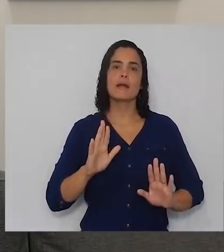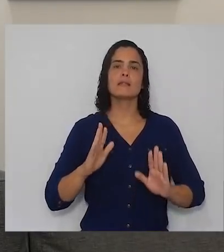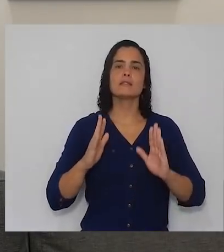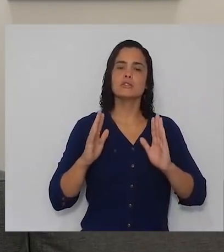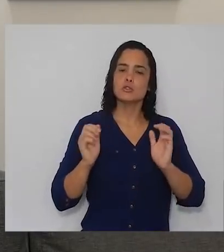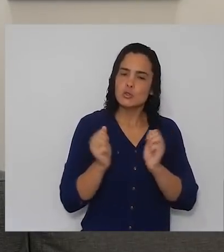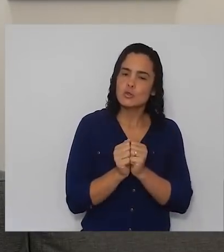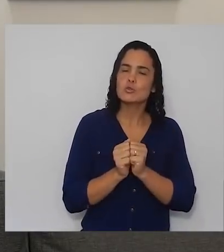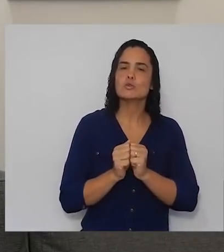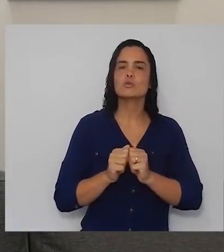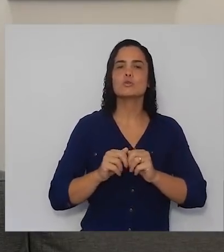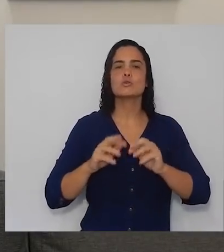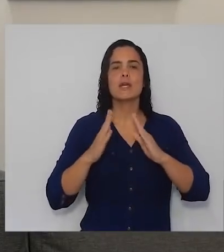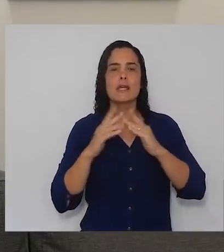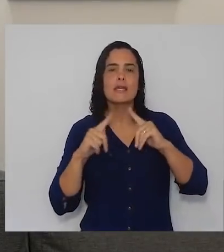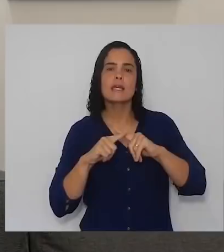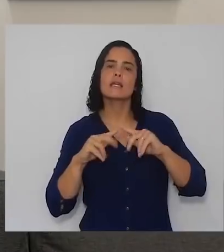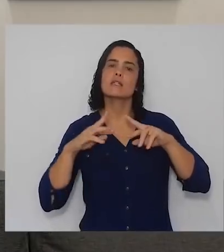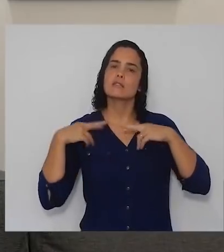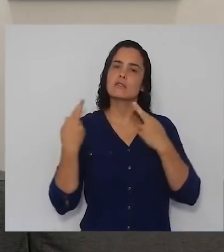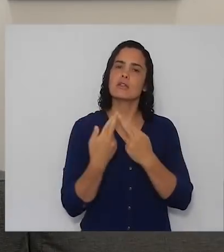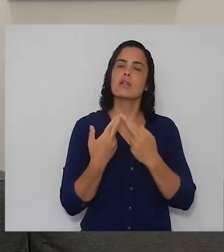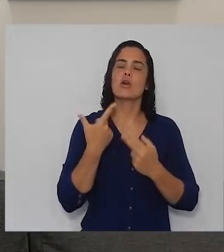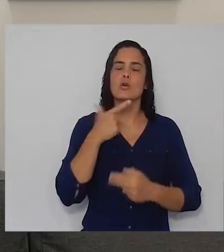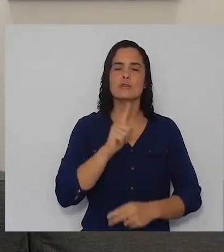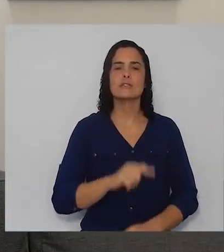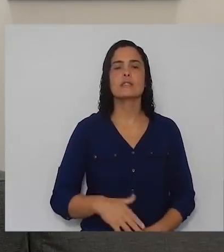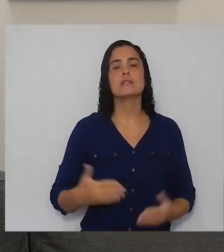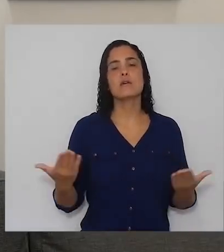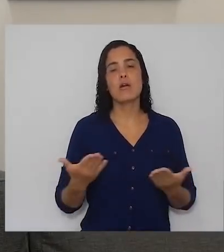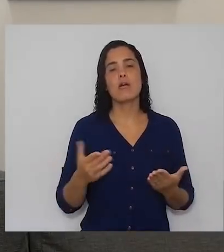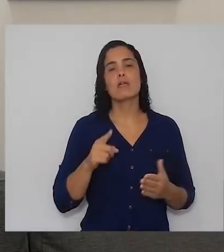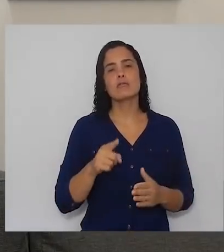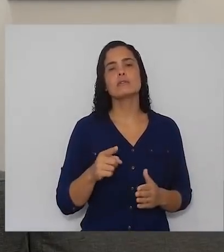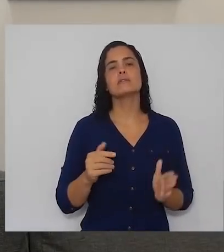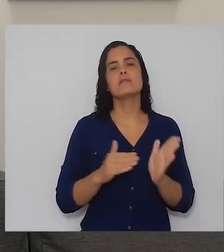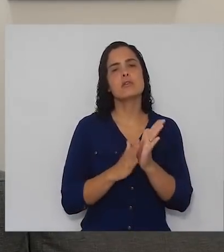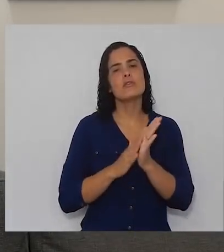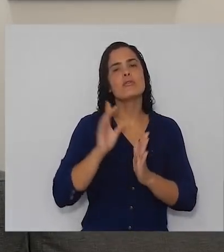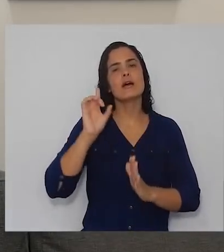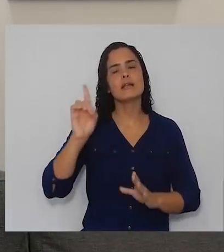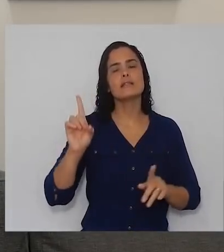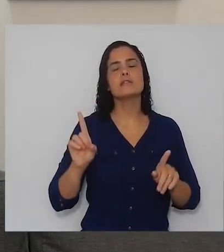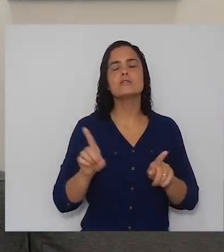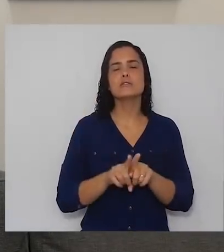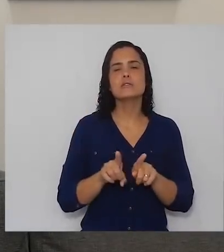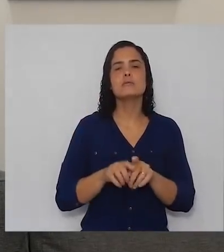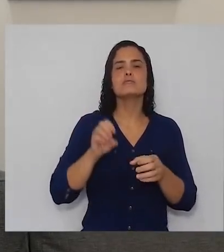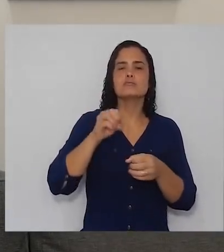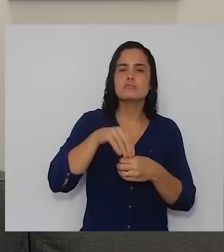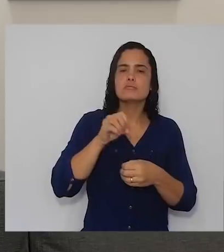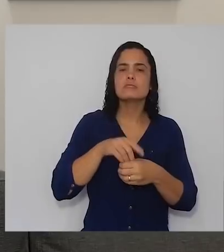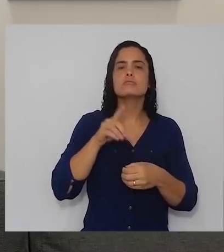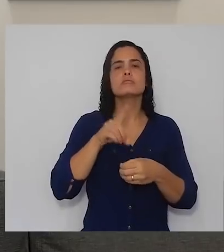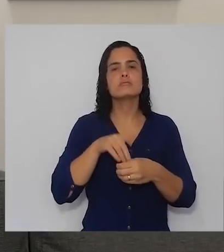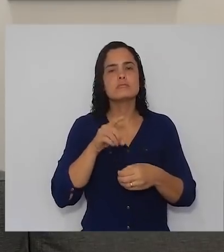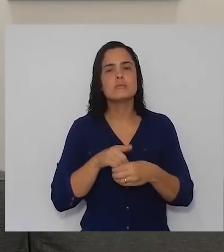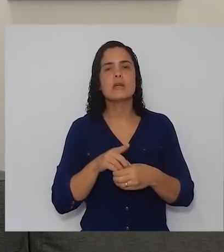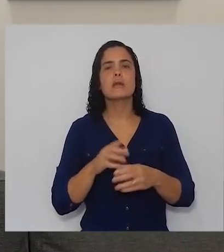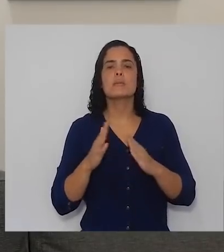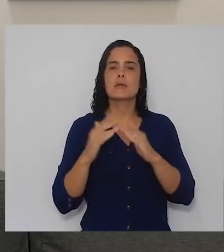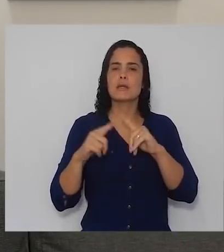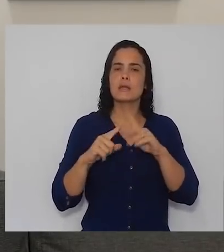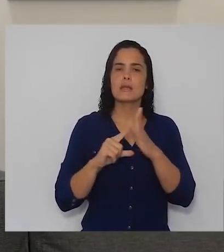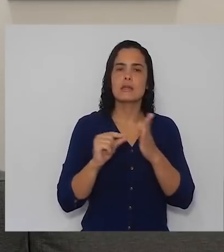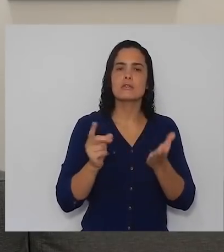louvor instrumental, você poderá, neste tempo, louvar e adorar ao Senhor e também entregar a sua contribuição, a sua doação, para que a sua